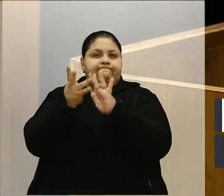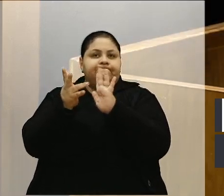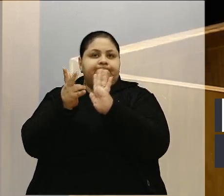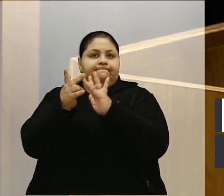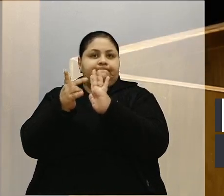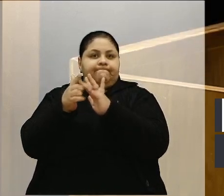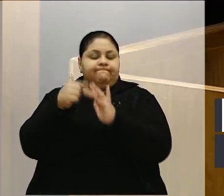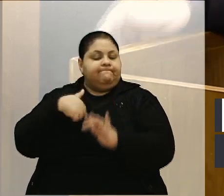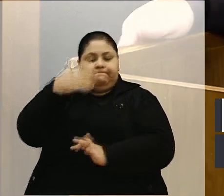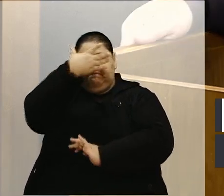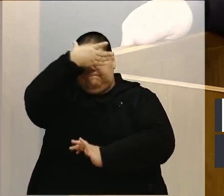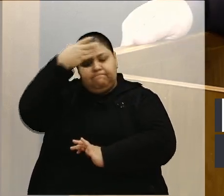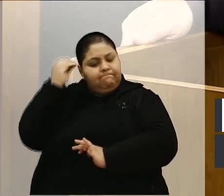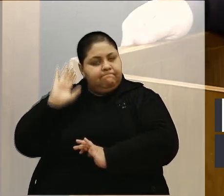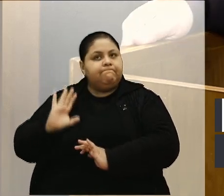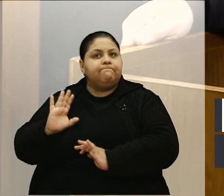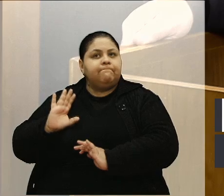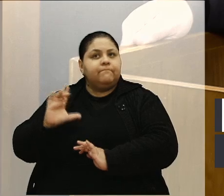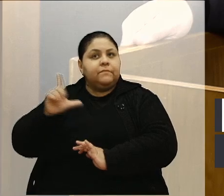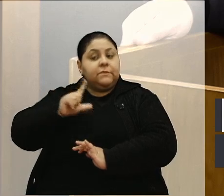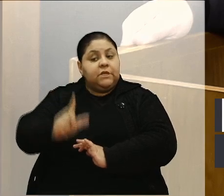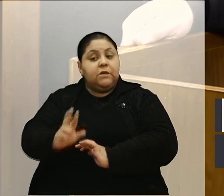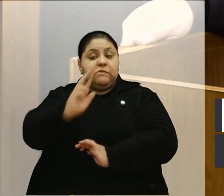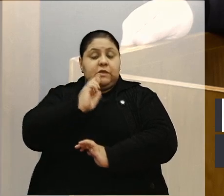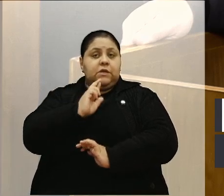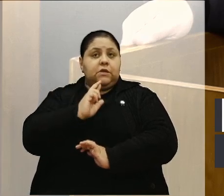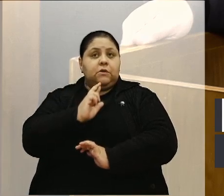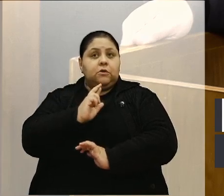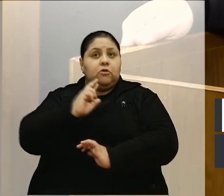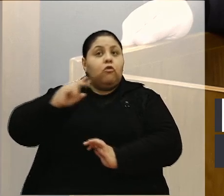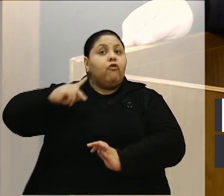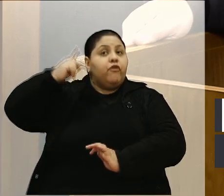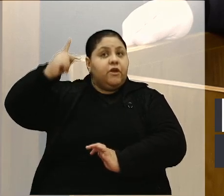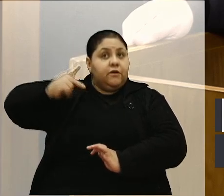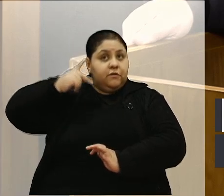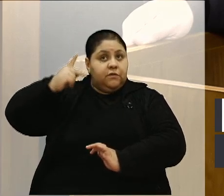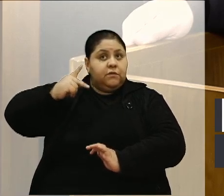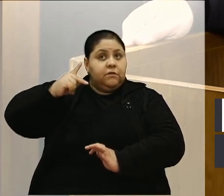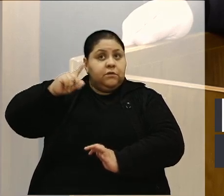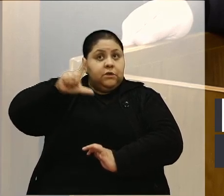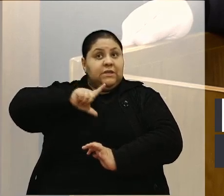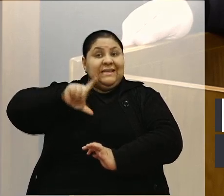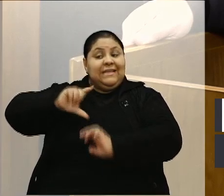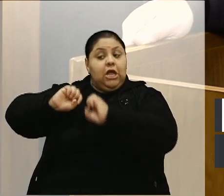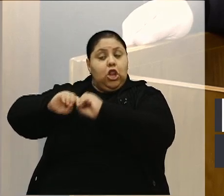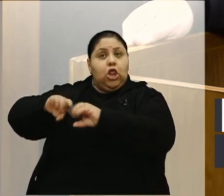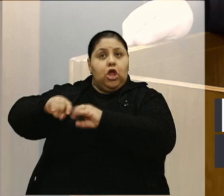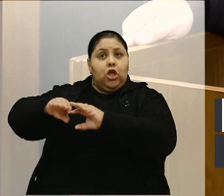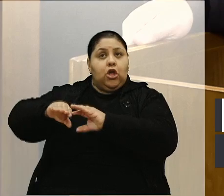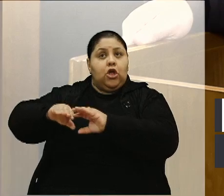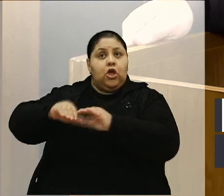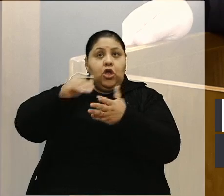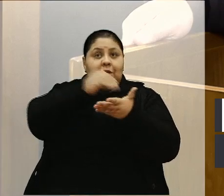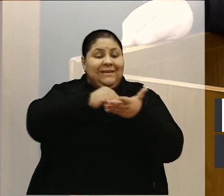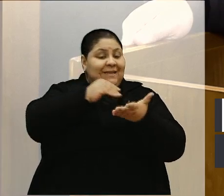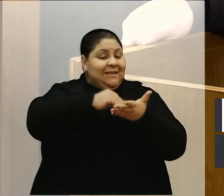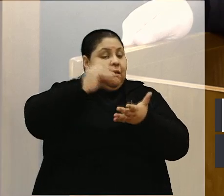Tá? Tem que me responder. Tem que responder o vereador. Tem que ter educação. Secretário é